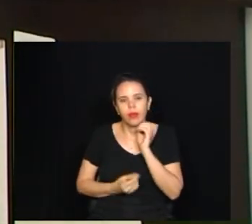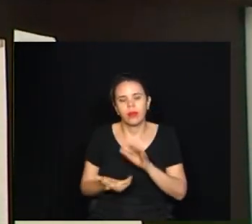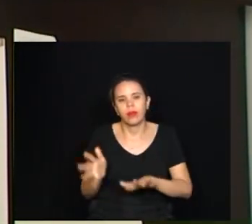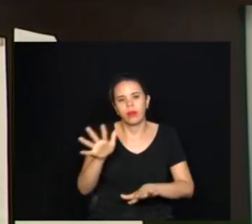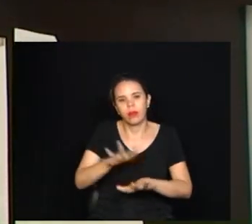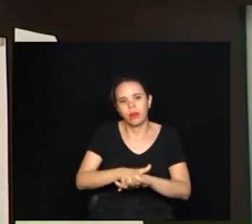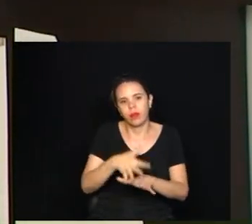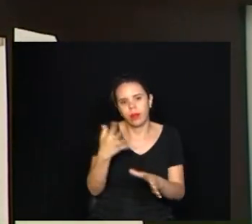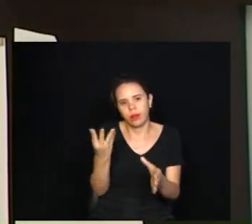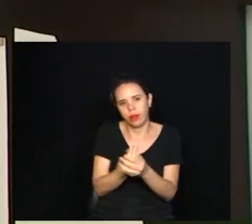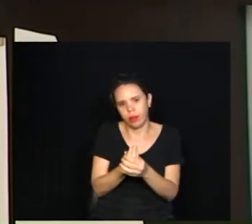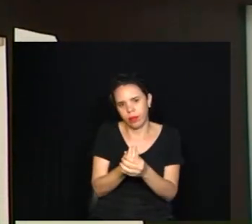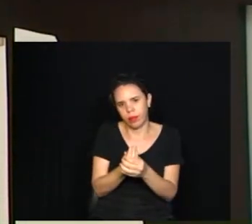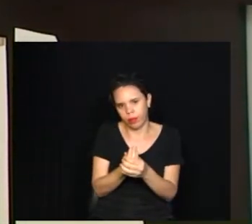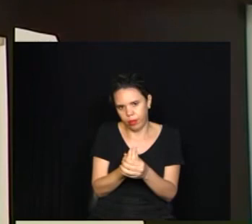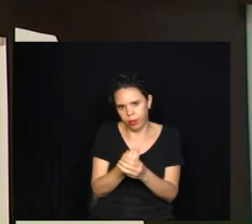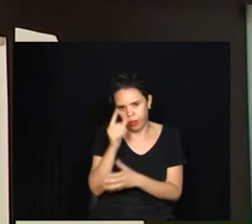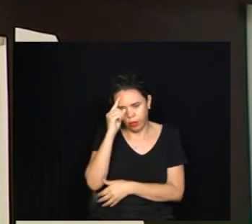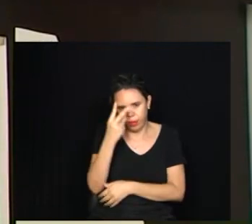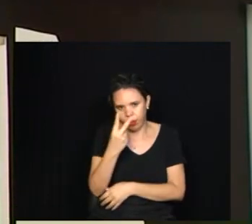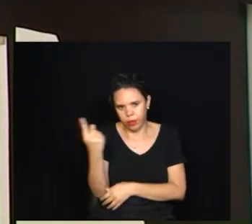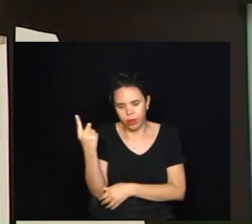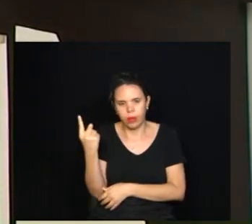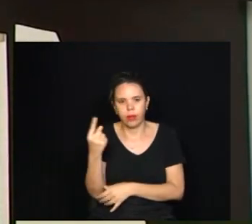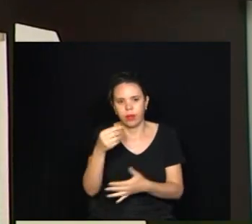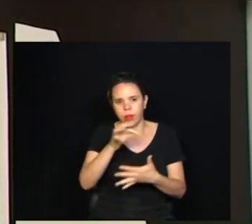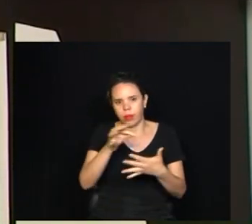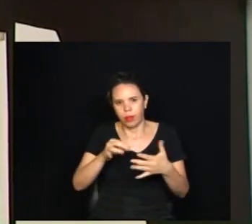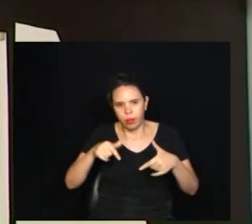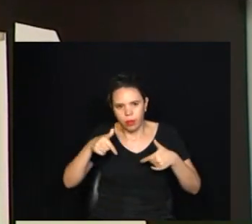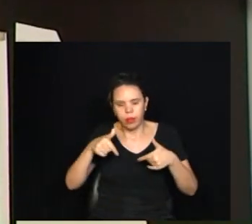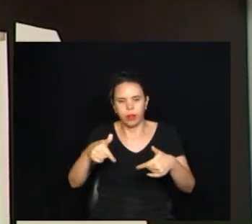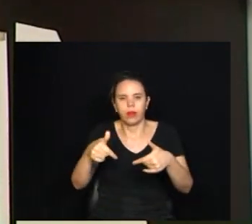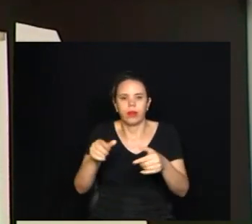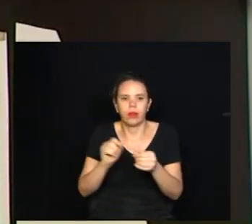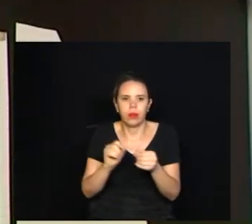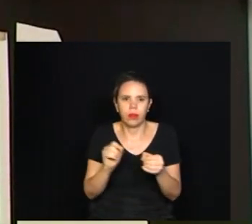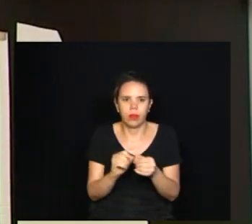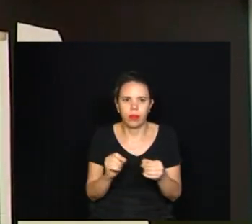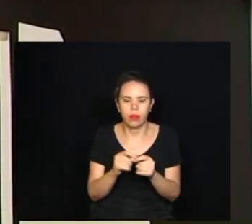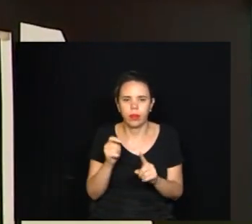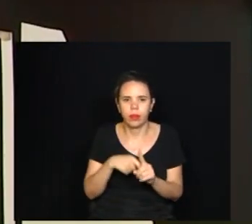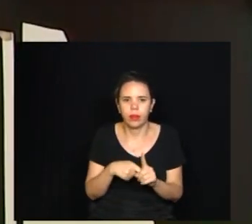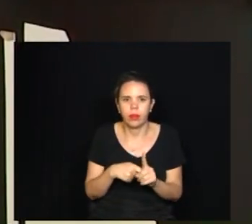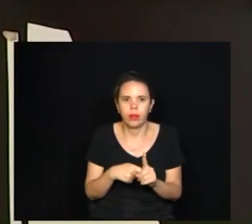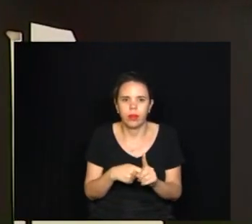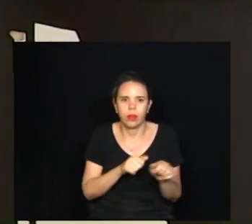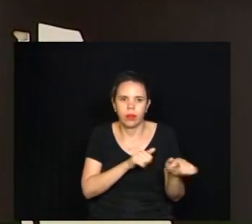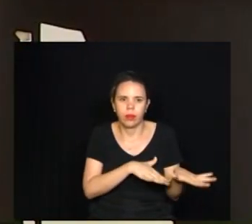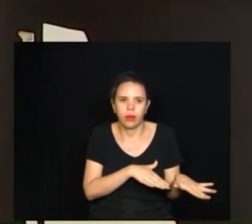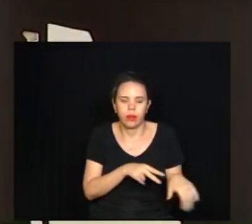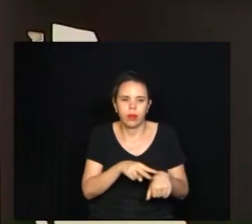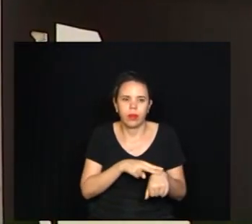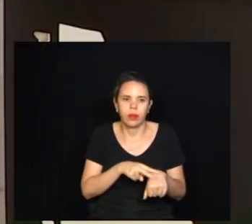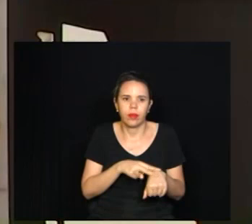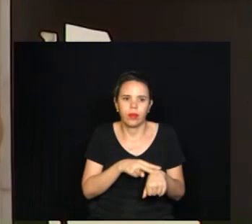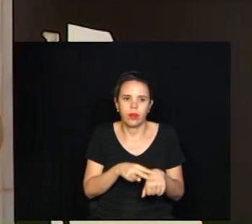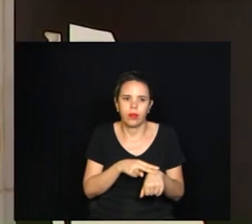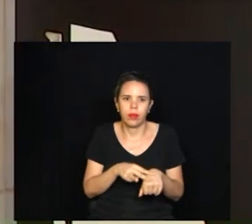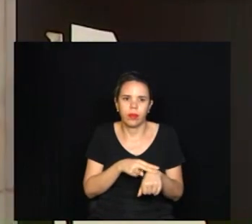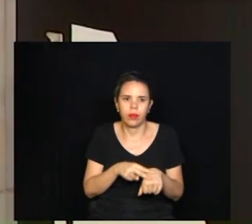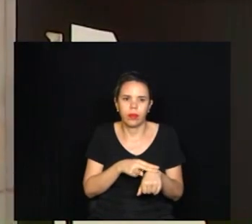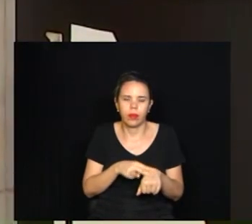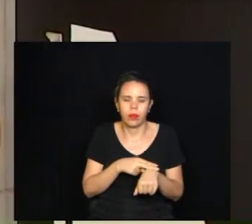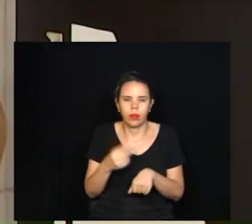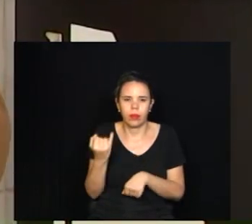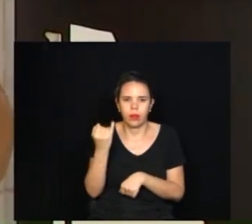inclusão. Então, nós estamos além do dia 21, é uma série de ações que está sendo feita neste mês do Setembro Verde. É uma data